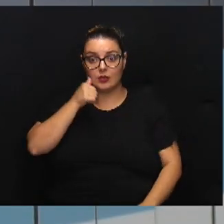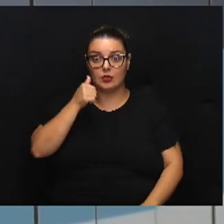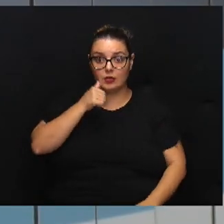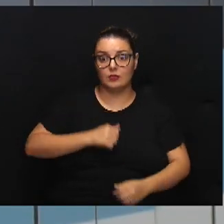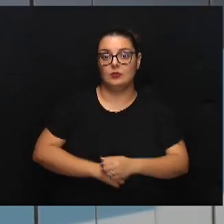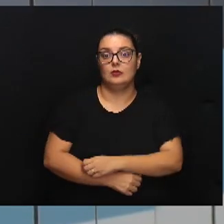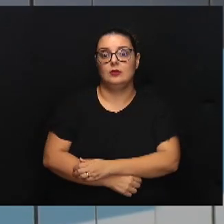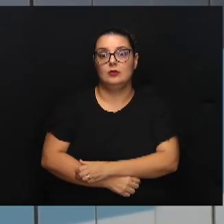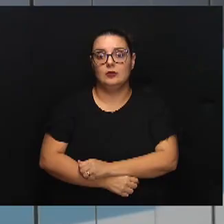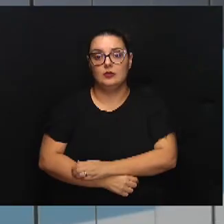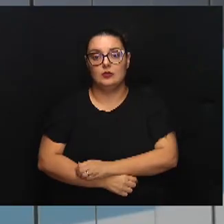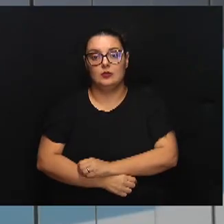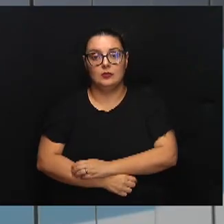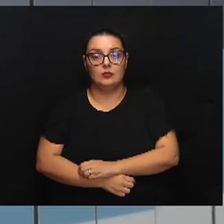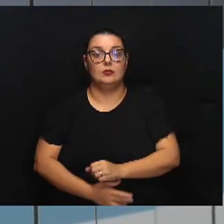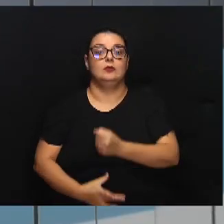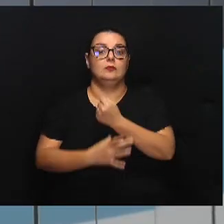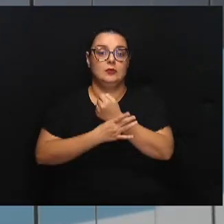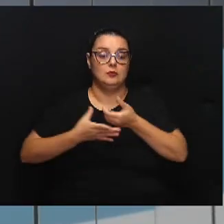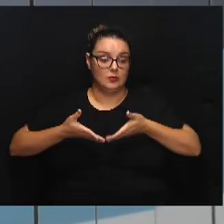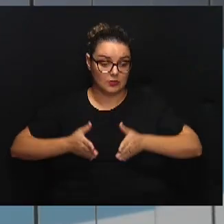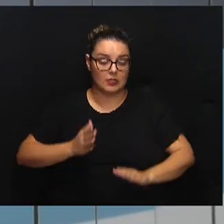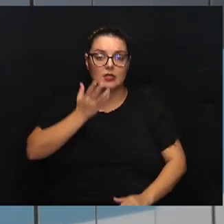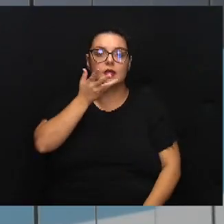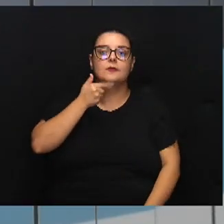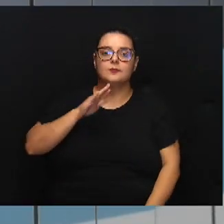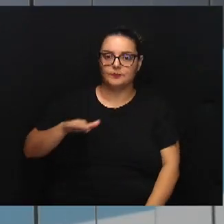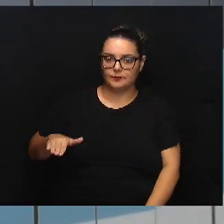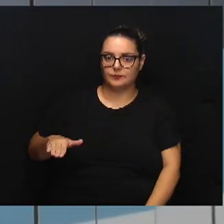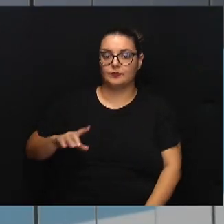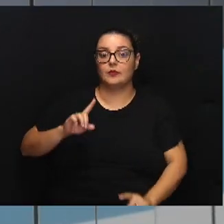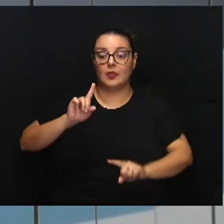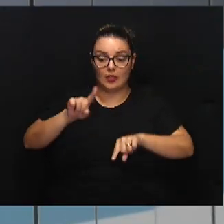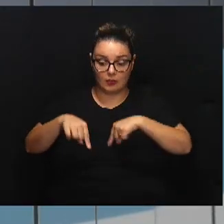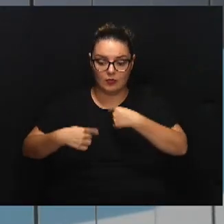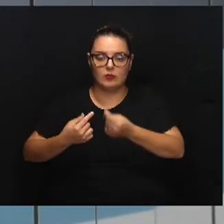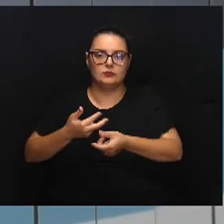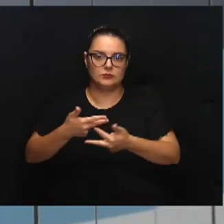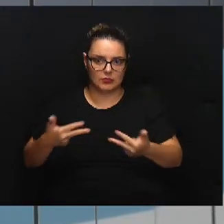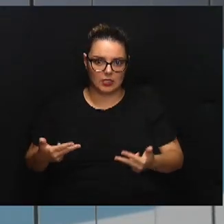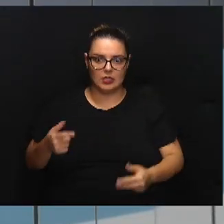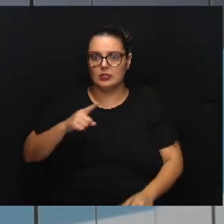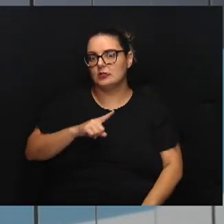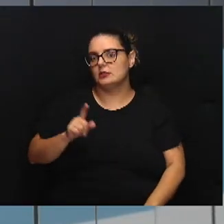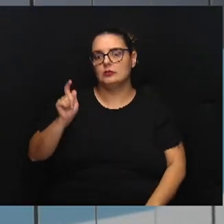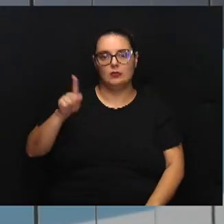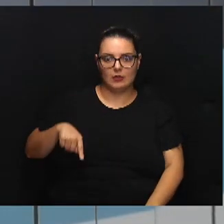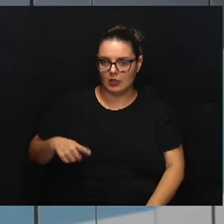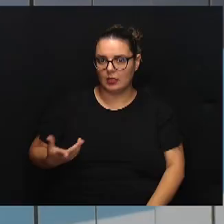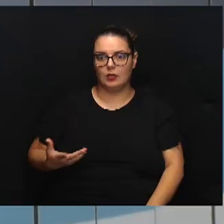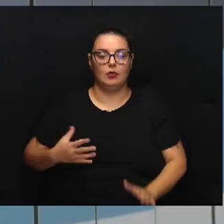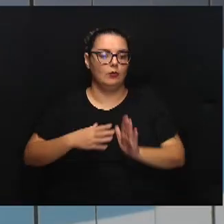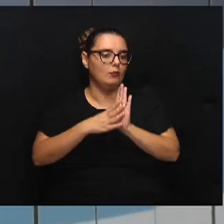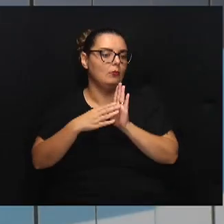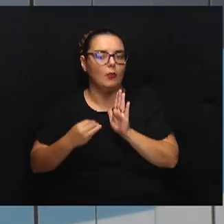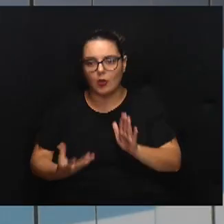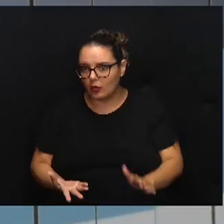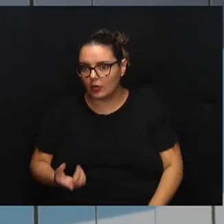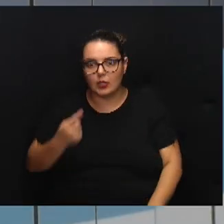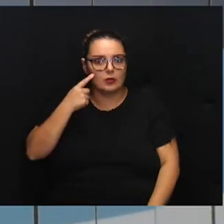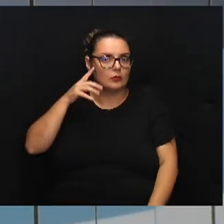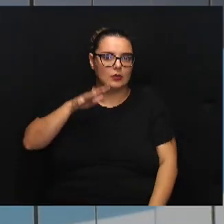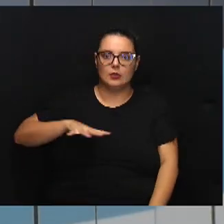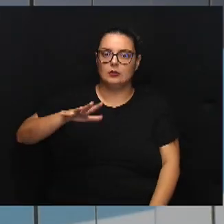ou o que vai trazer segurança para o nascimento dessa criança, são outras questões, né? Não necessariamente aquele modelo